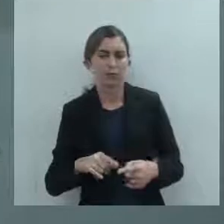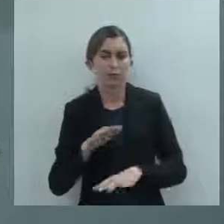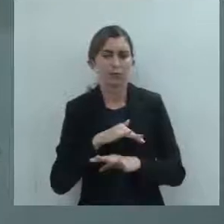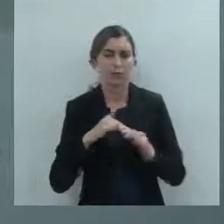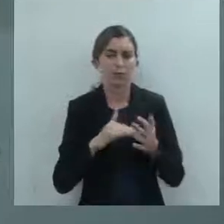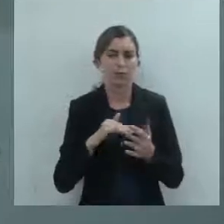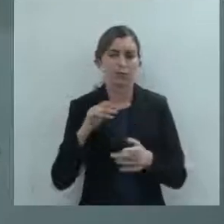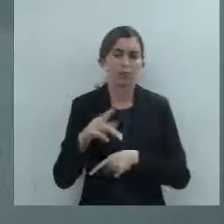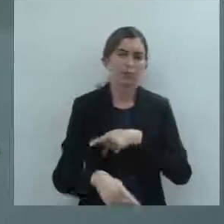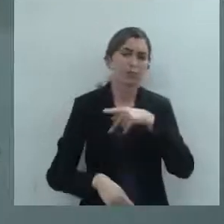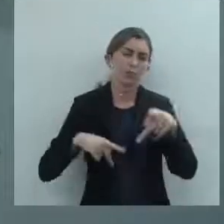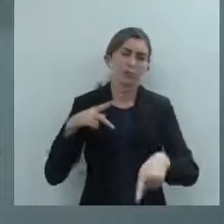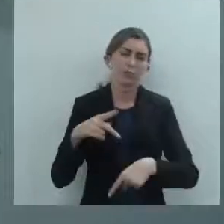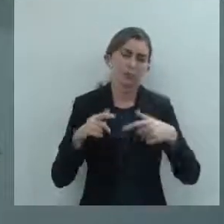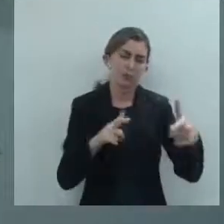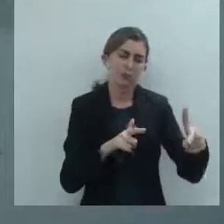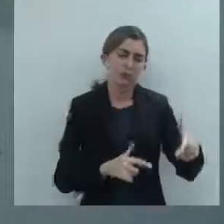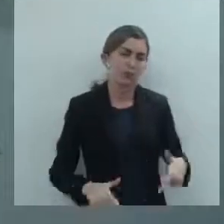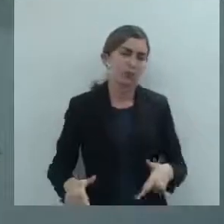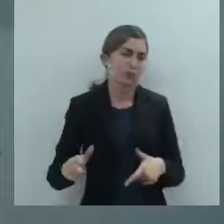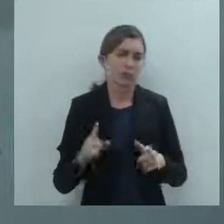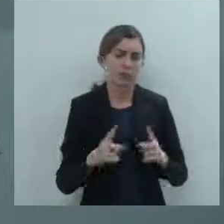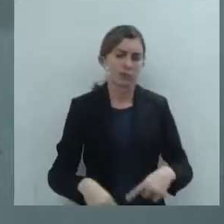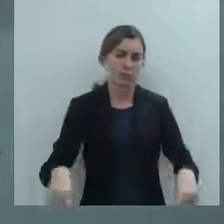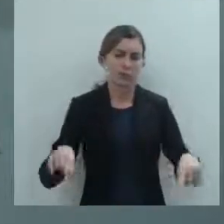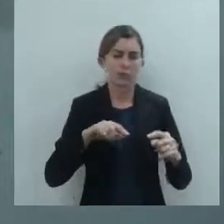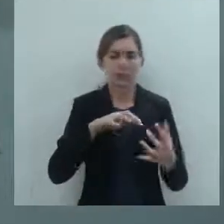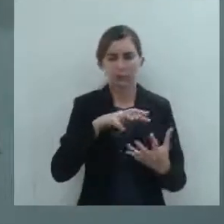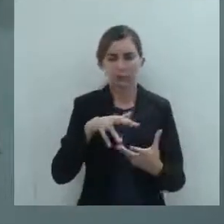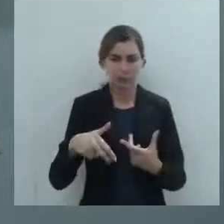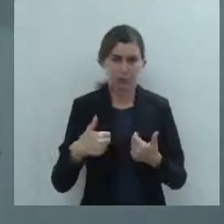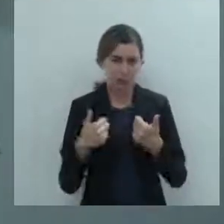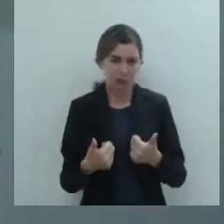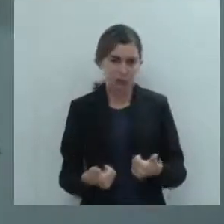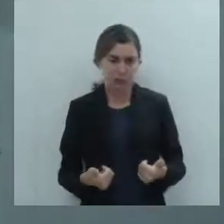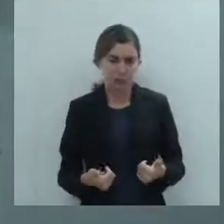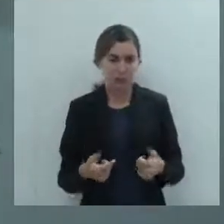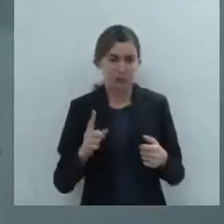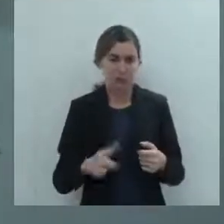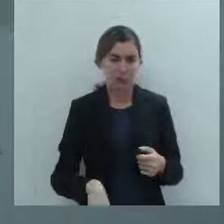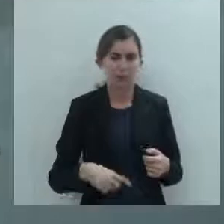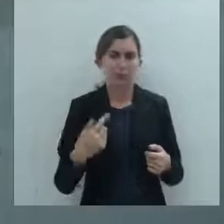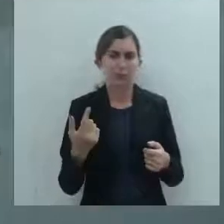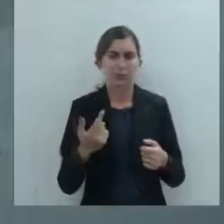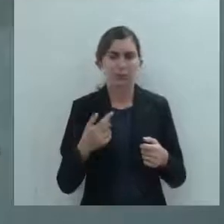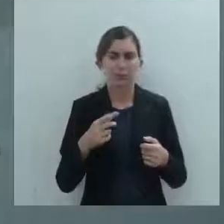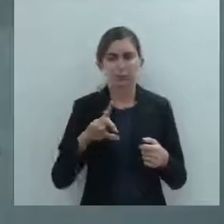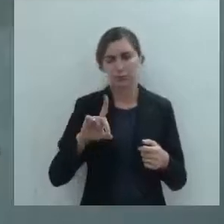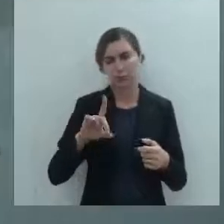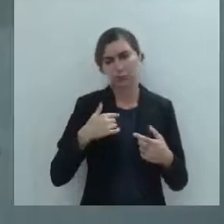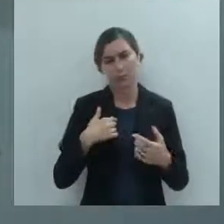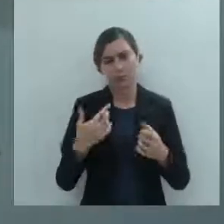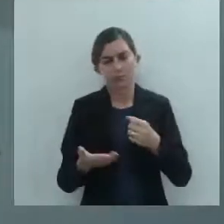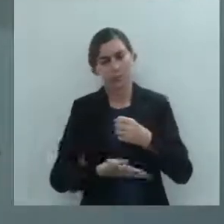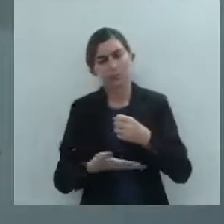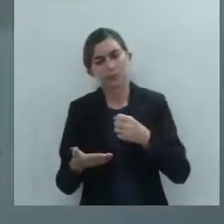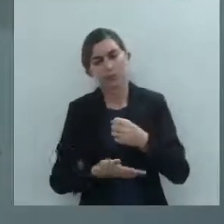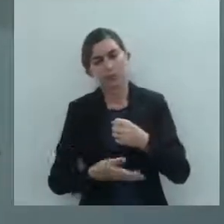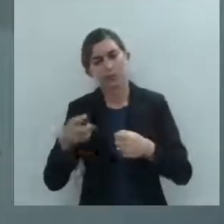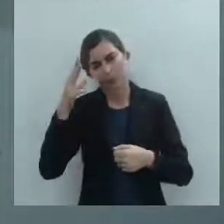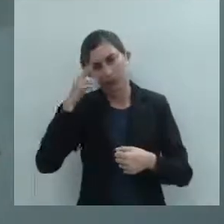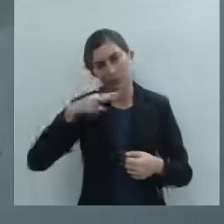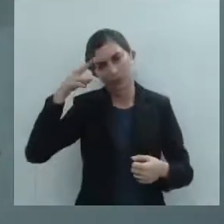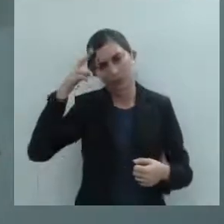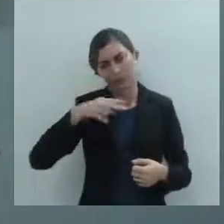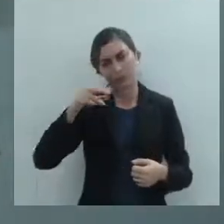todos os povos de todos os locais do nosso Globo tá bem é uma divisão didática que tem como base a